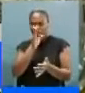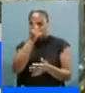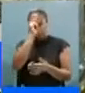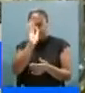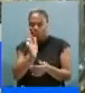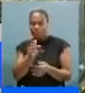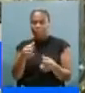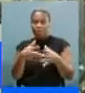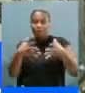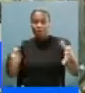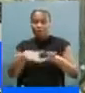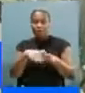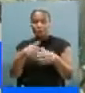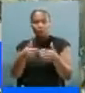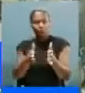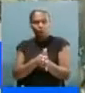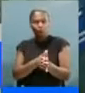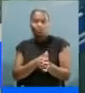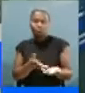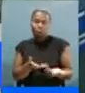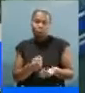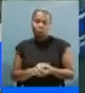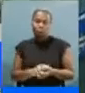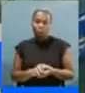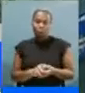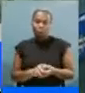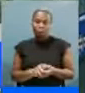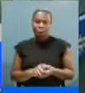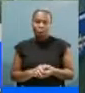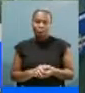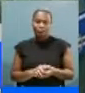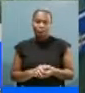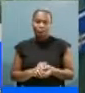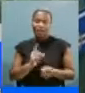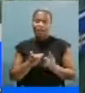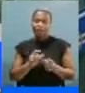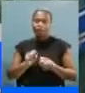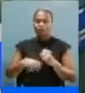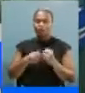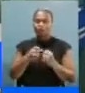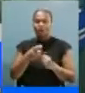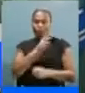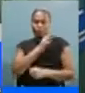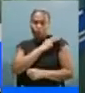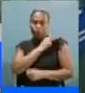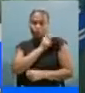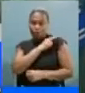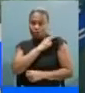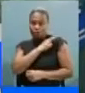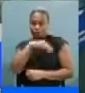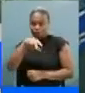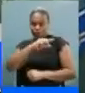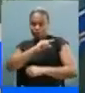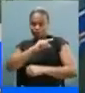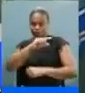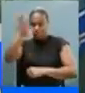maior engajamento de todos os comandos. Para aquilo que é o pulsar que o chefe de Estado-Maior tem das